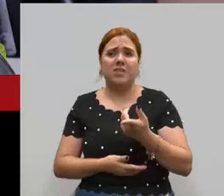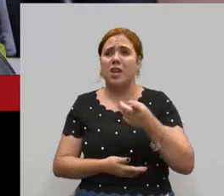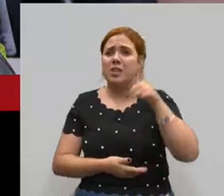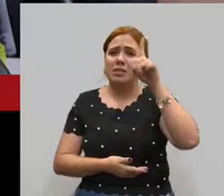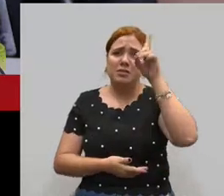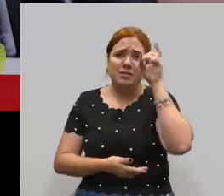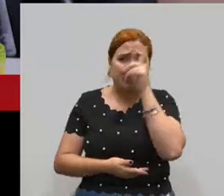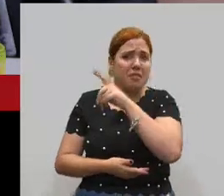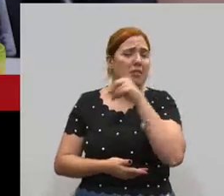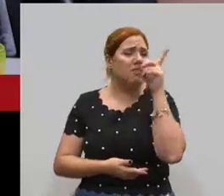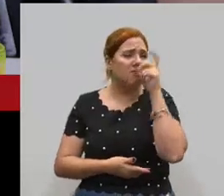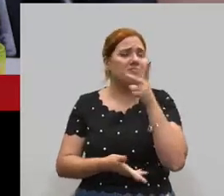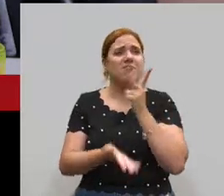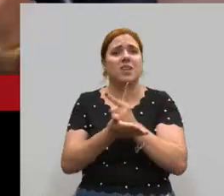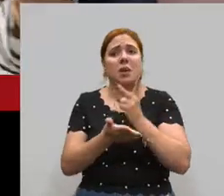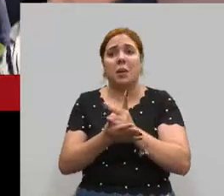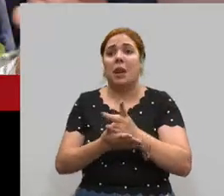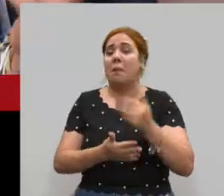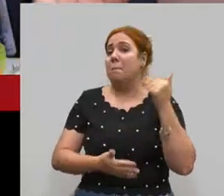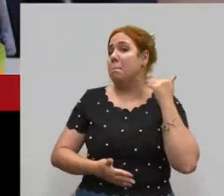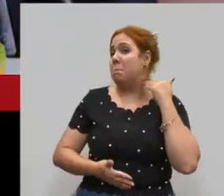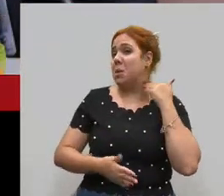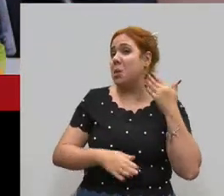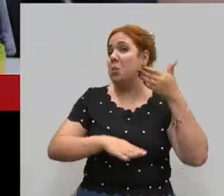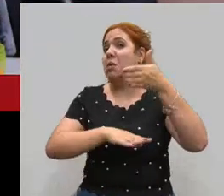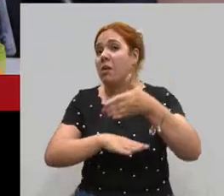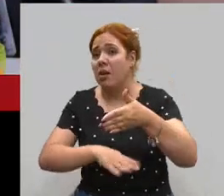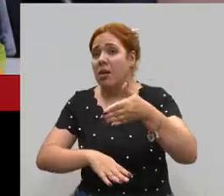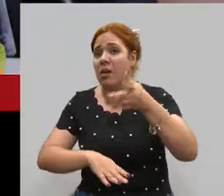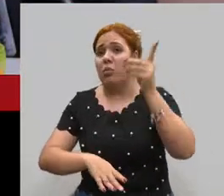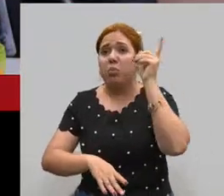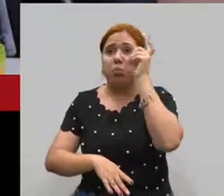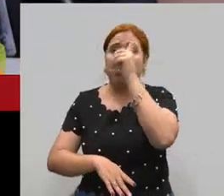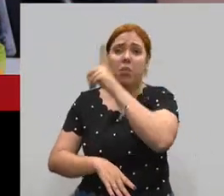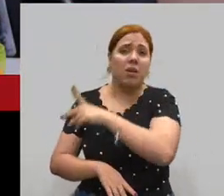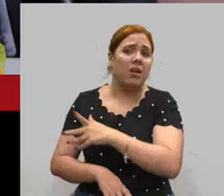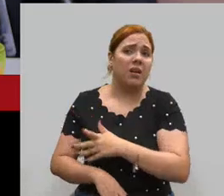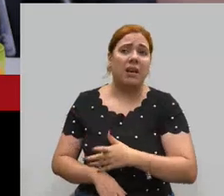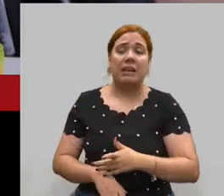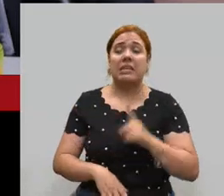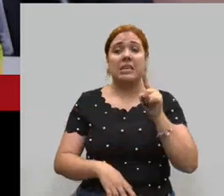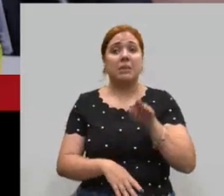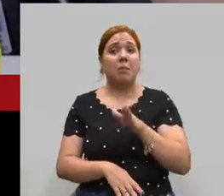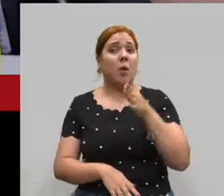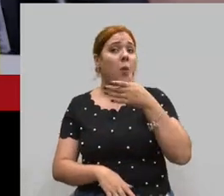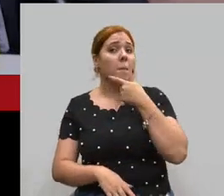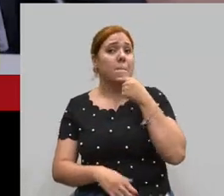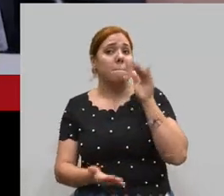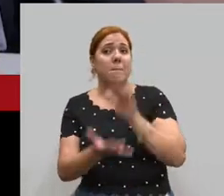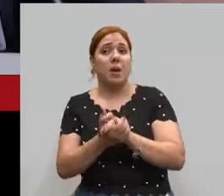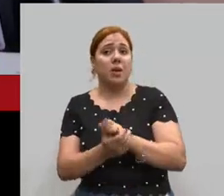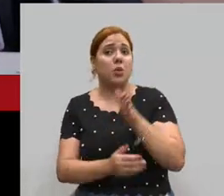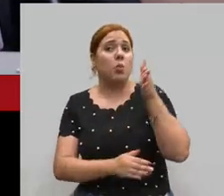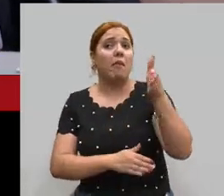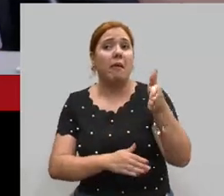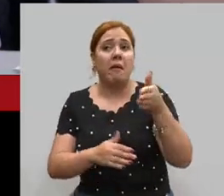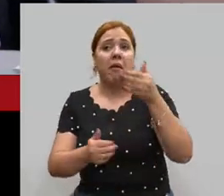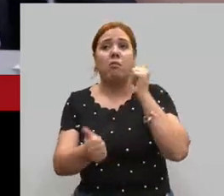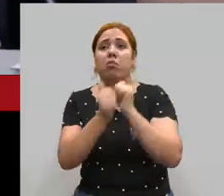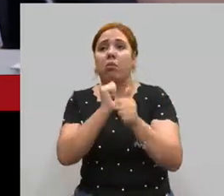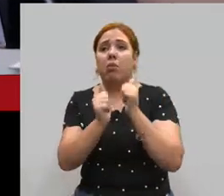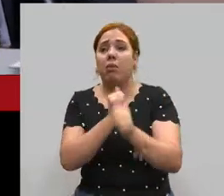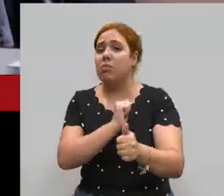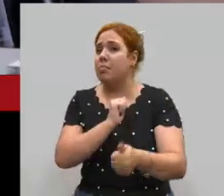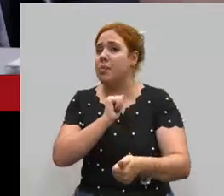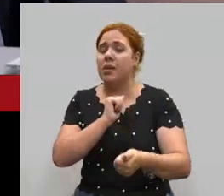luta para levar o meu marido a uma competição porque ele era atleta profissional era outra luta e nós nunca deixamos de ir